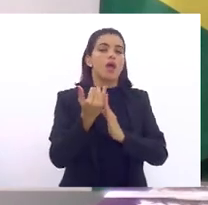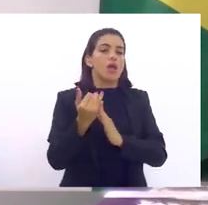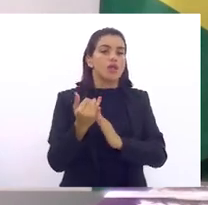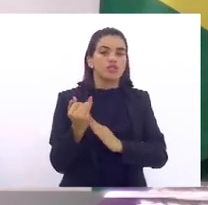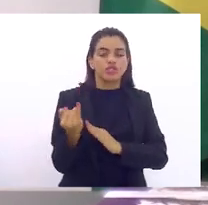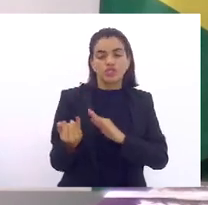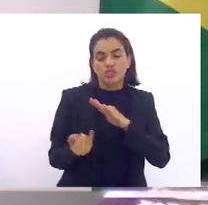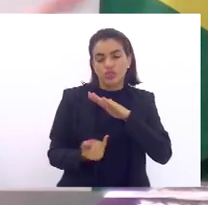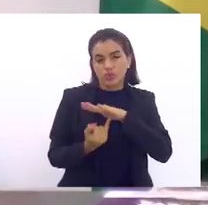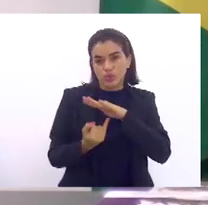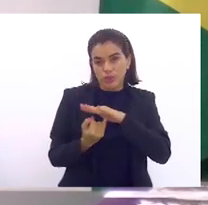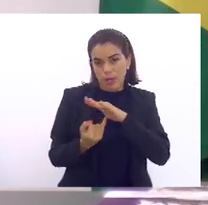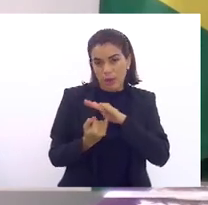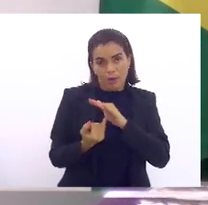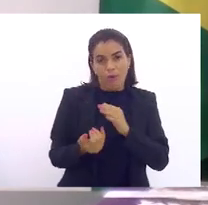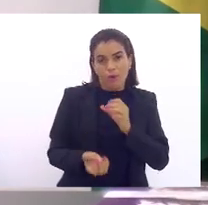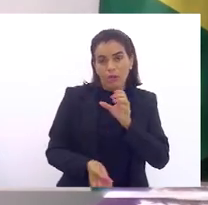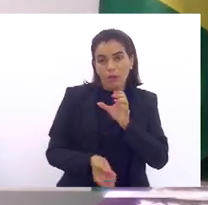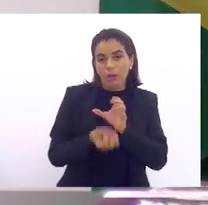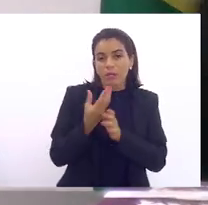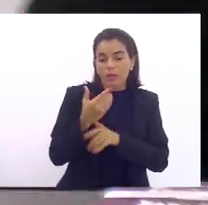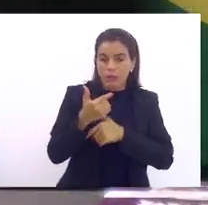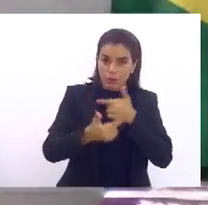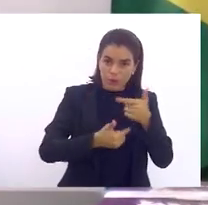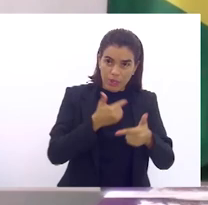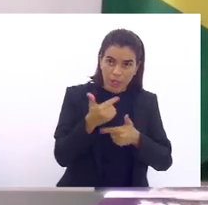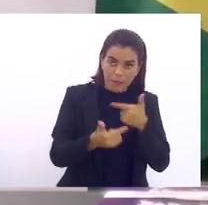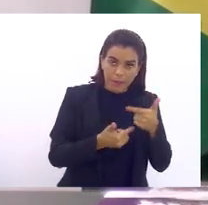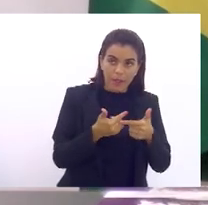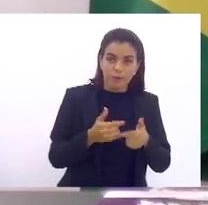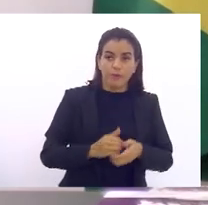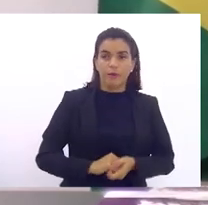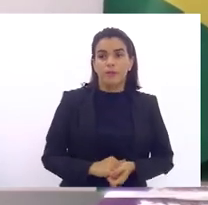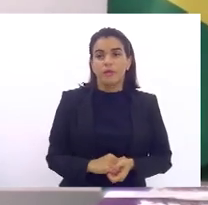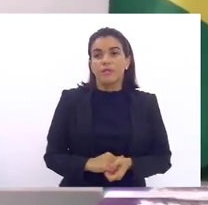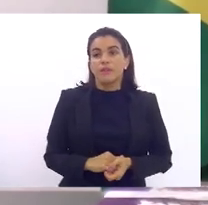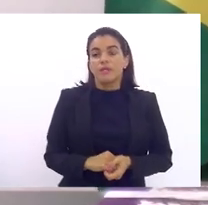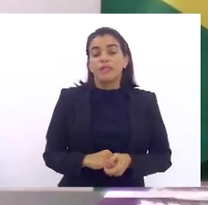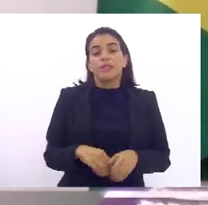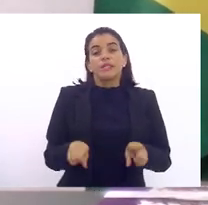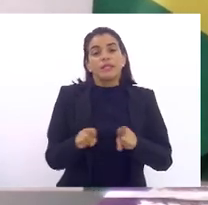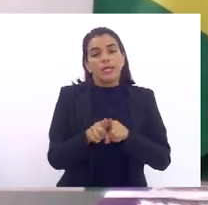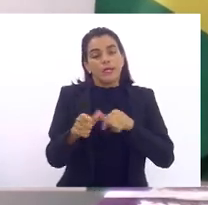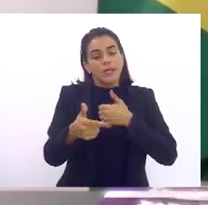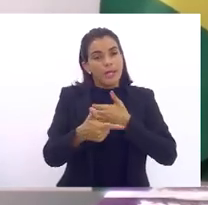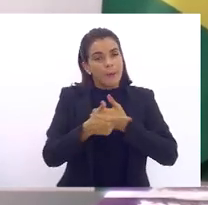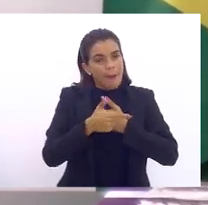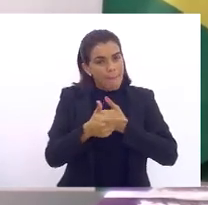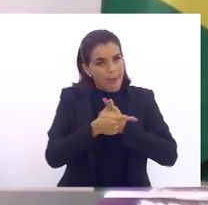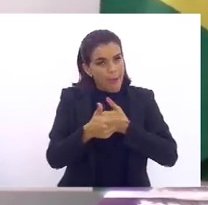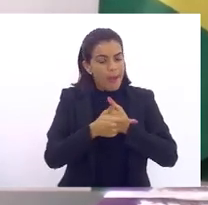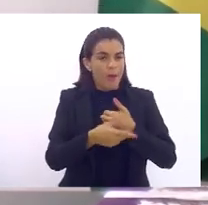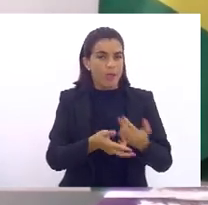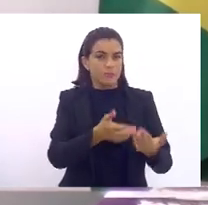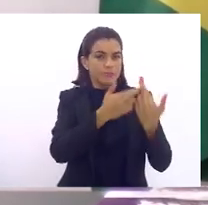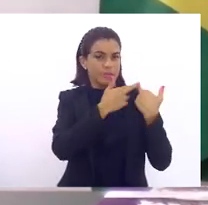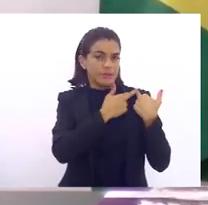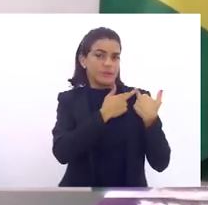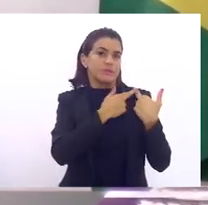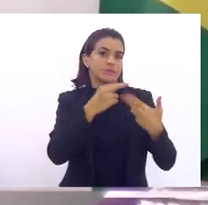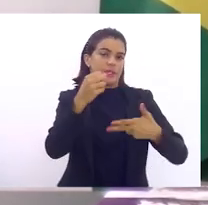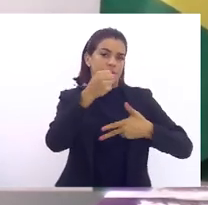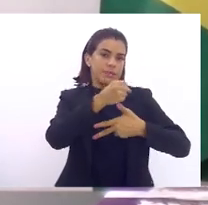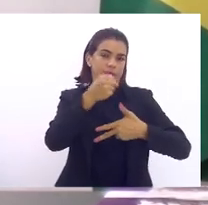instituição desenvolva esse tipo de trabalho tá sendo desenvolvido aqui na lerg é papel do poder público e não